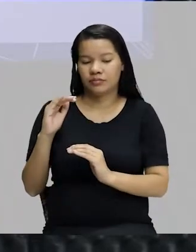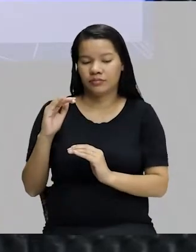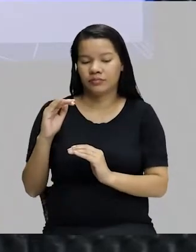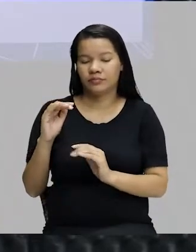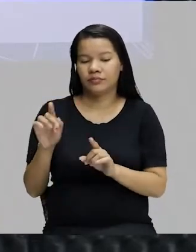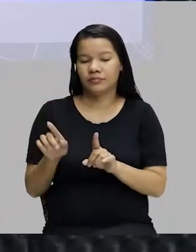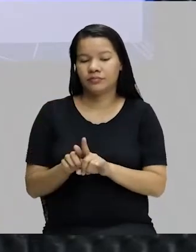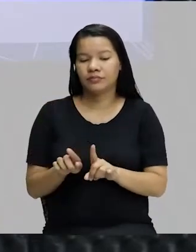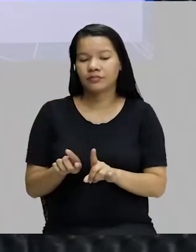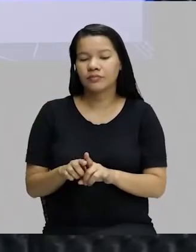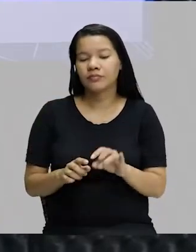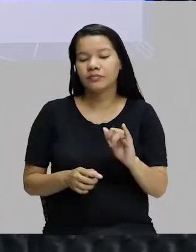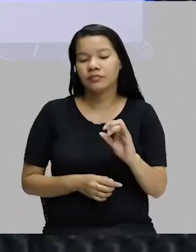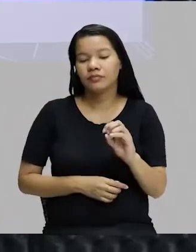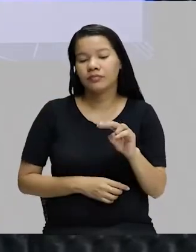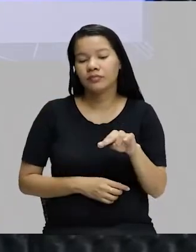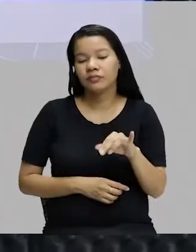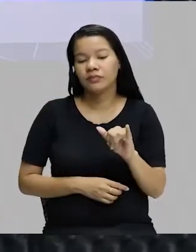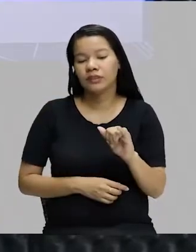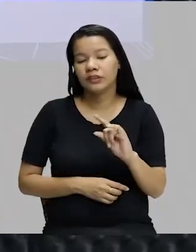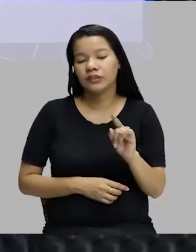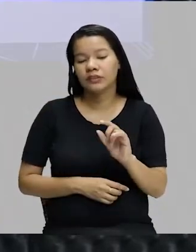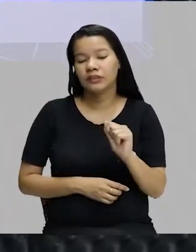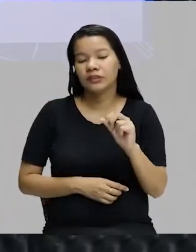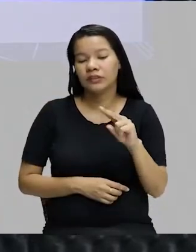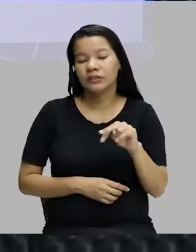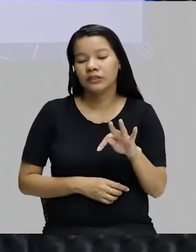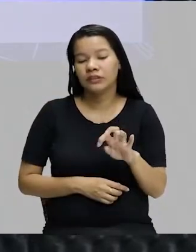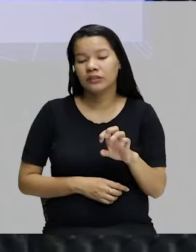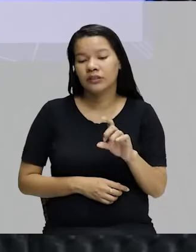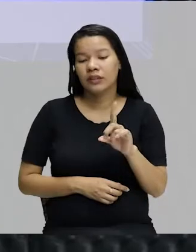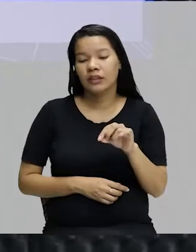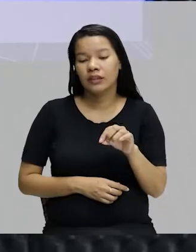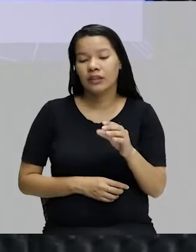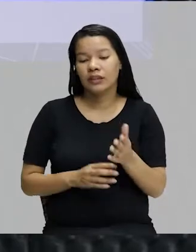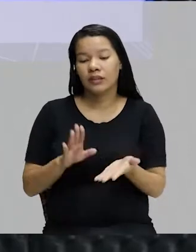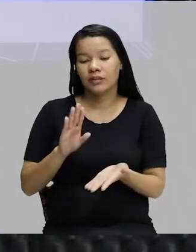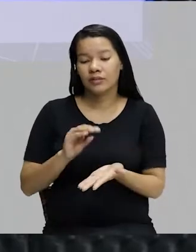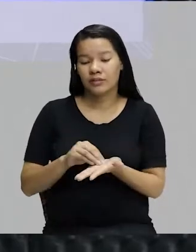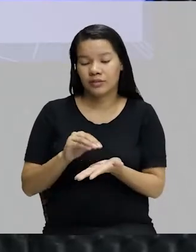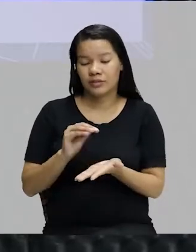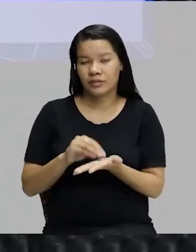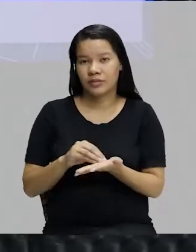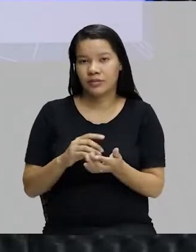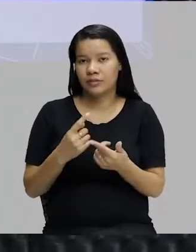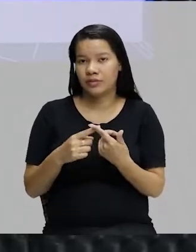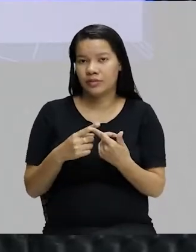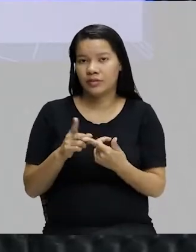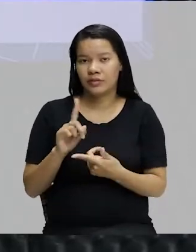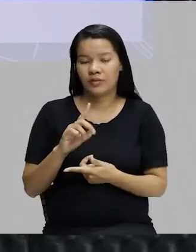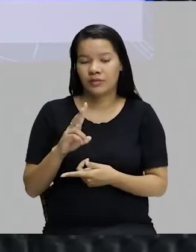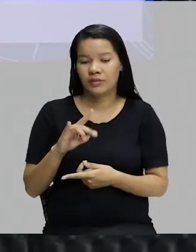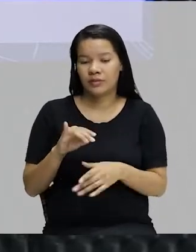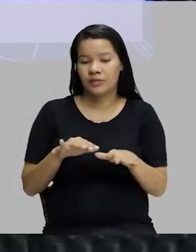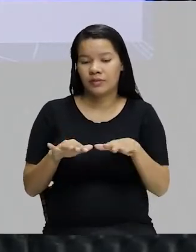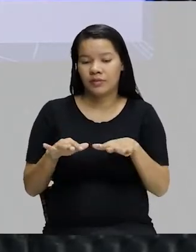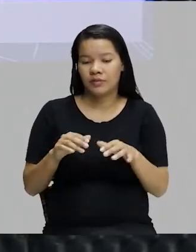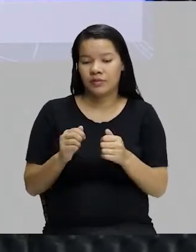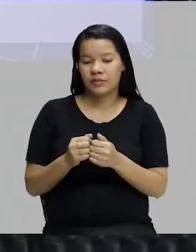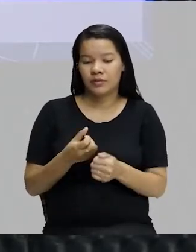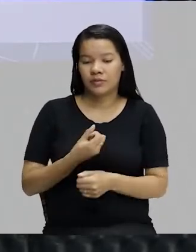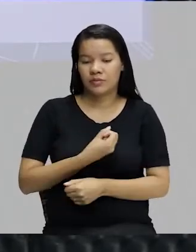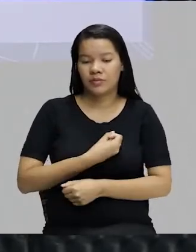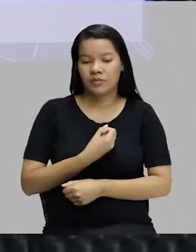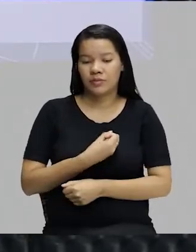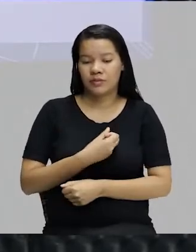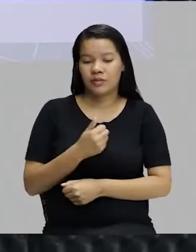poder ionizante ele é ausente, porque ele não vai gerar, ele não vai mexer com o número atômico, nem